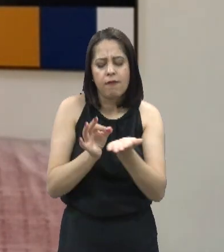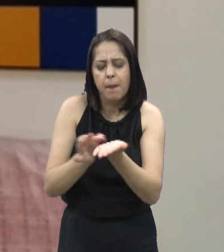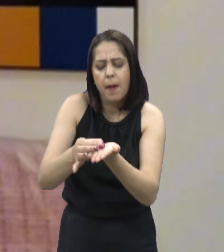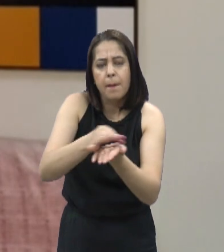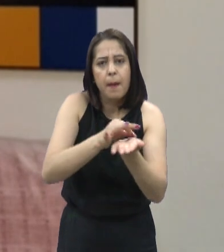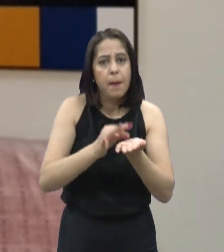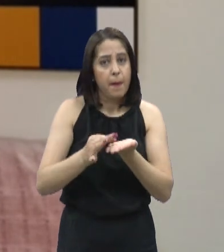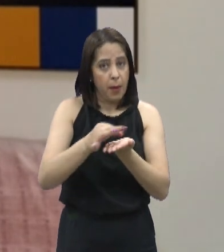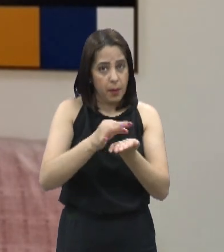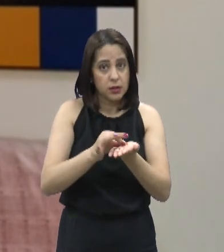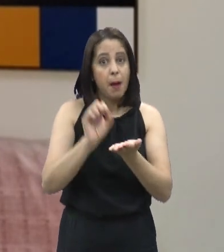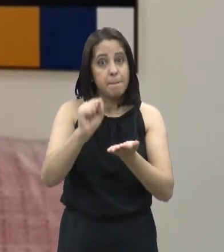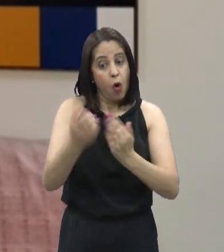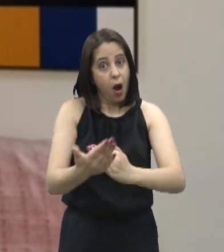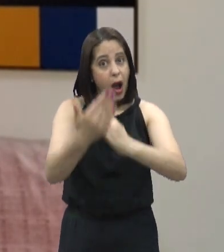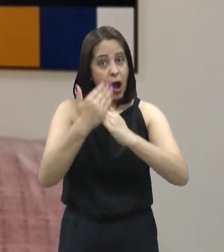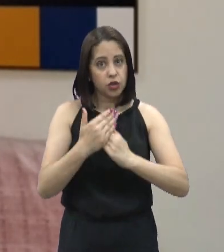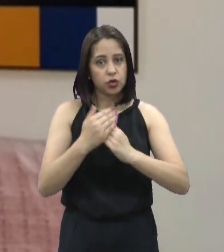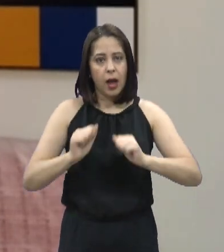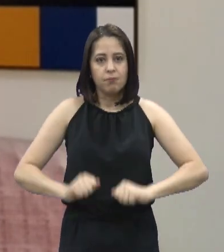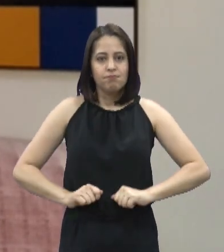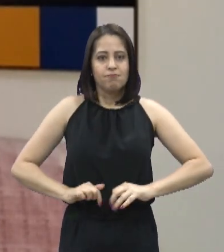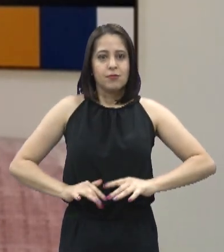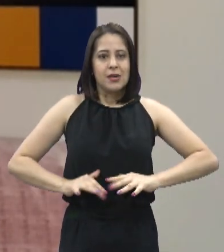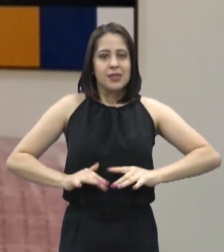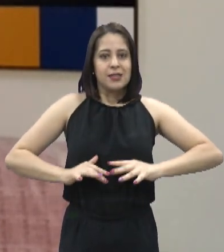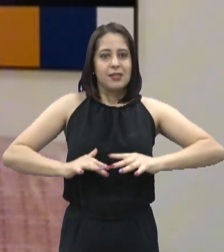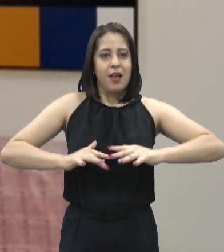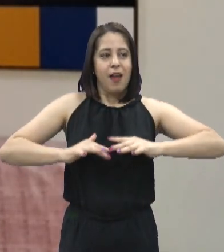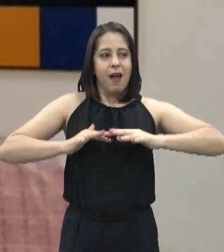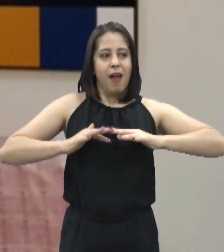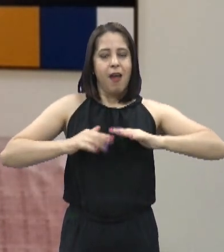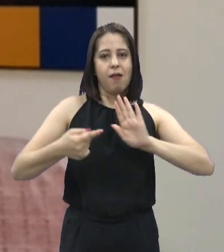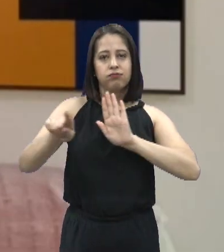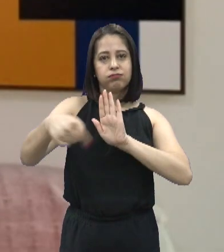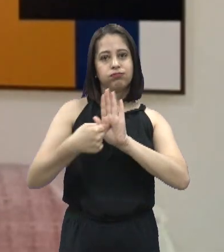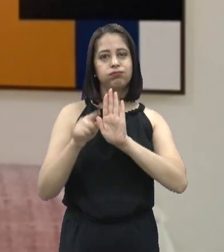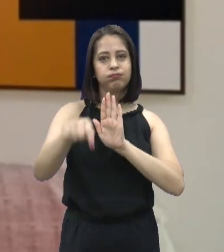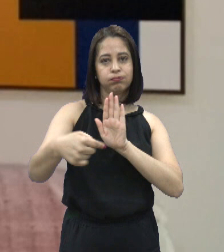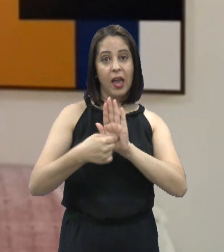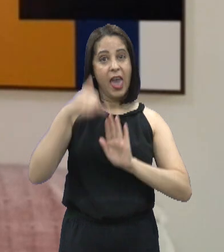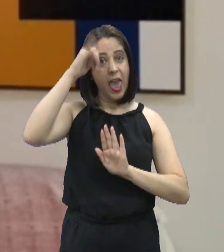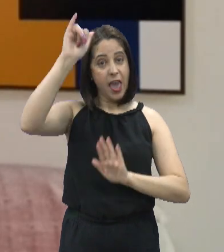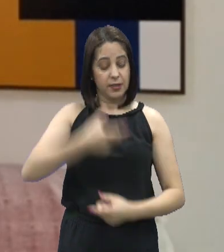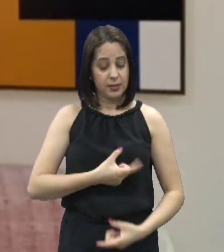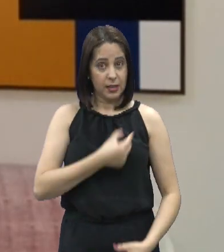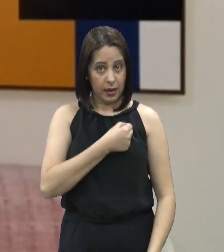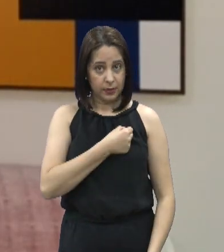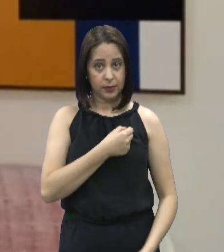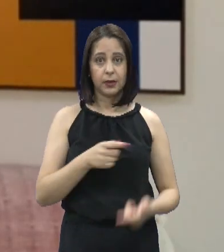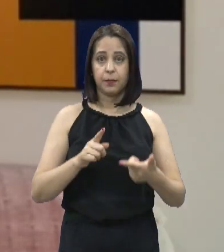integrais, pode ajudar a fortalecer o sistema imunológico e a prevenir o câncer de mama. Alimentos ricos